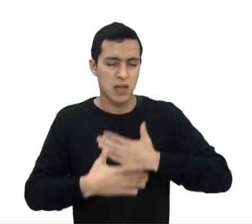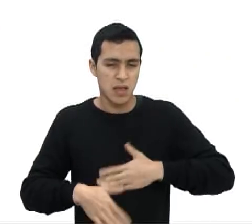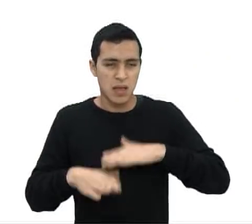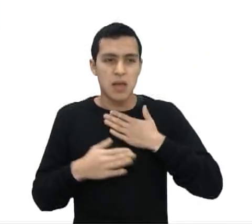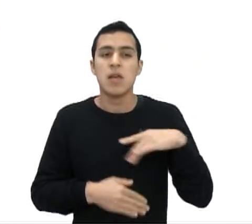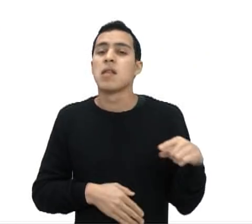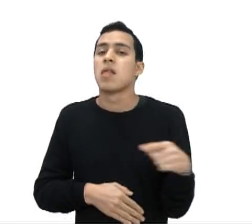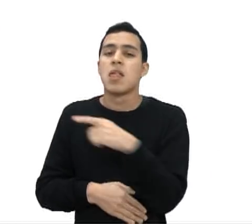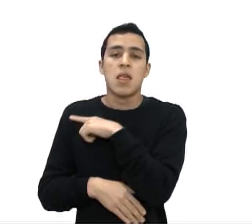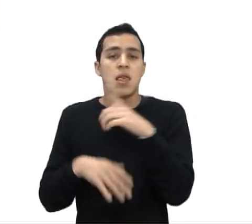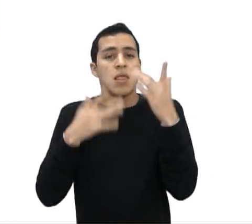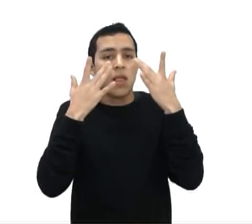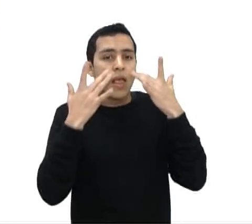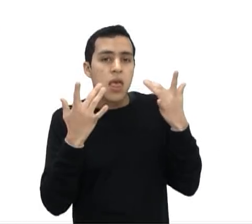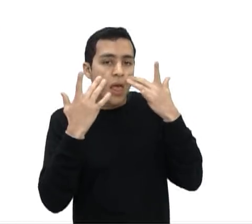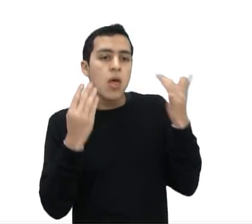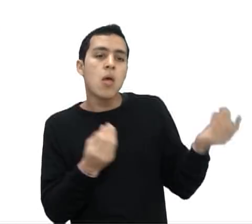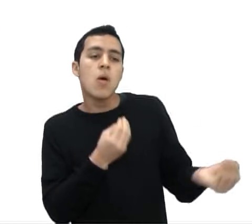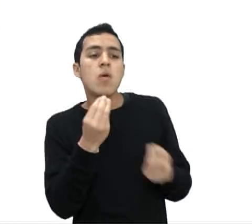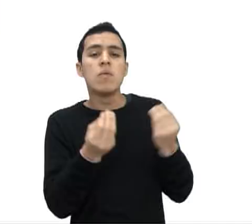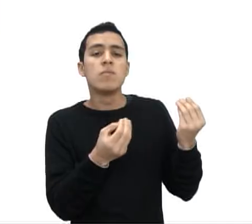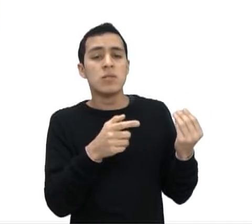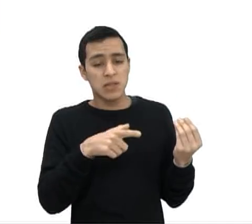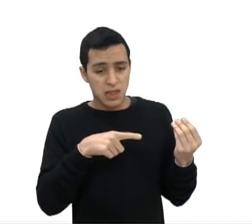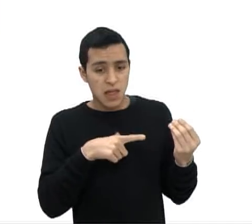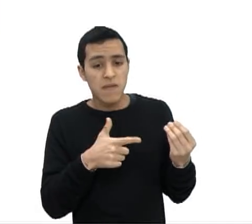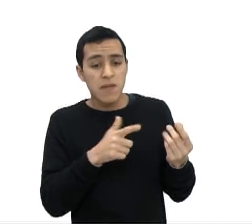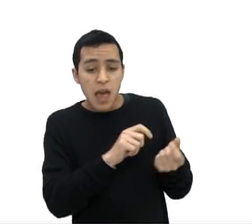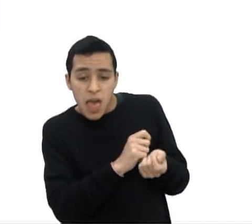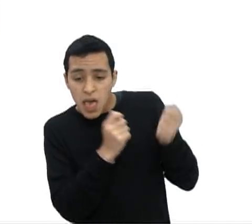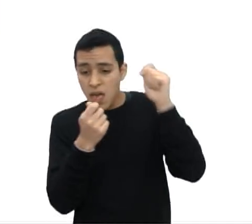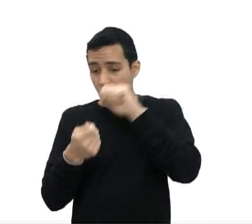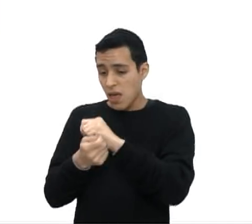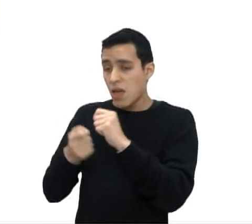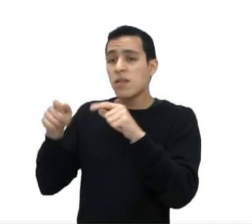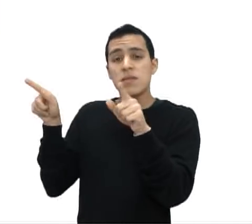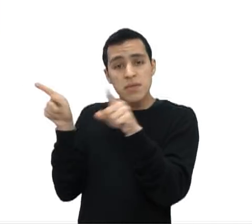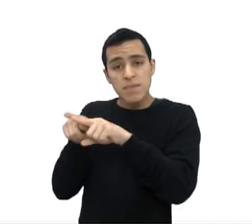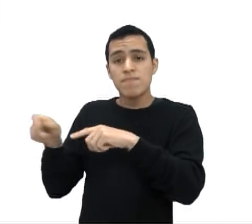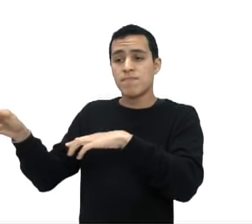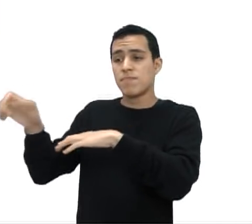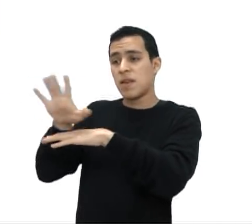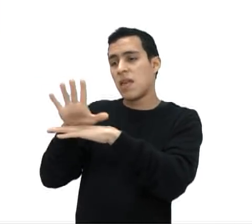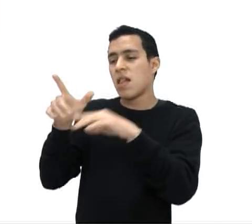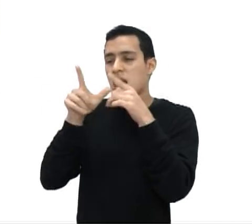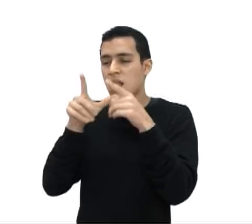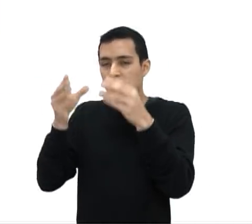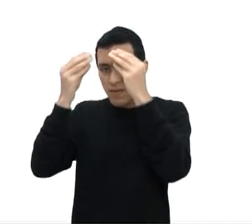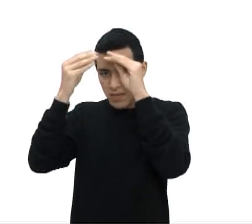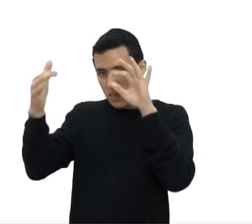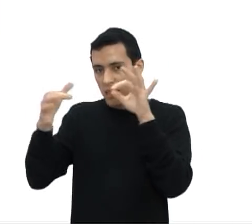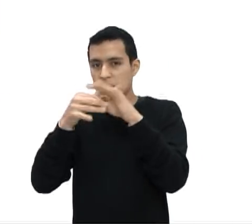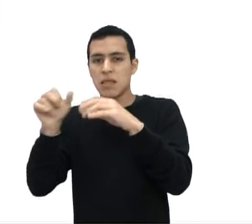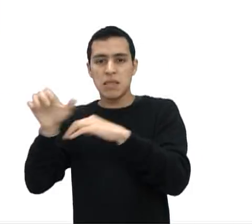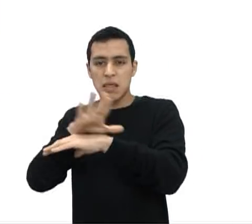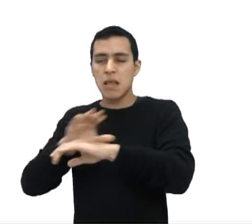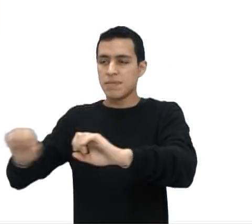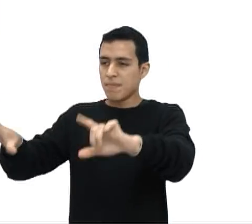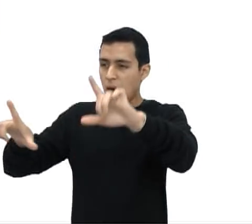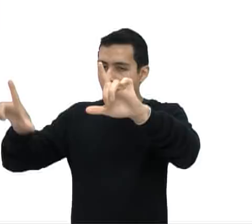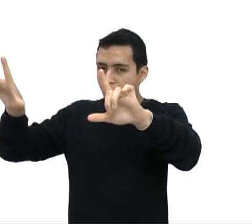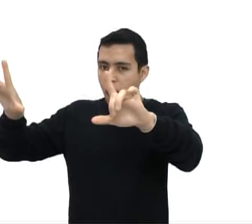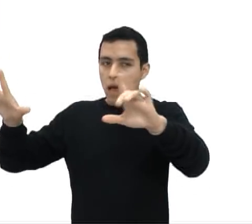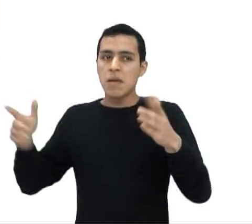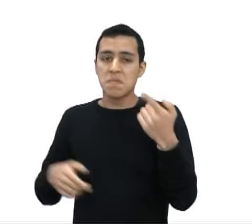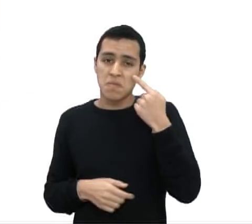é uma peça que foi também feita uma readaptação para a linguagem cinematográfica. Então foi feito também um filme. Aqui eu